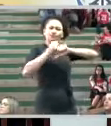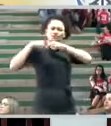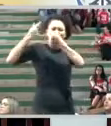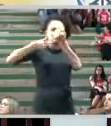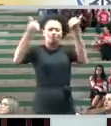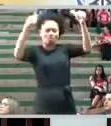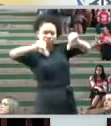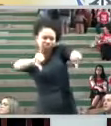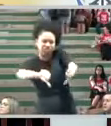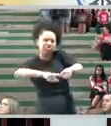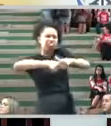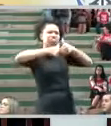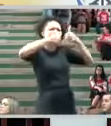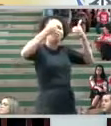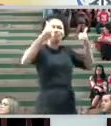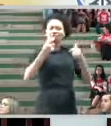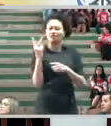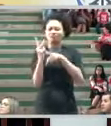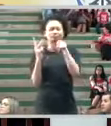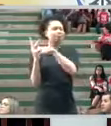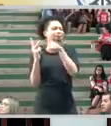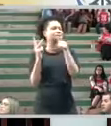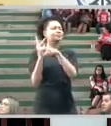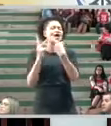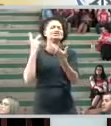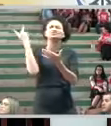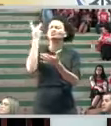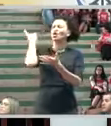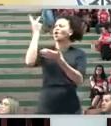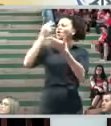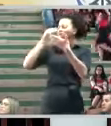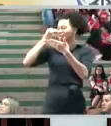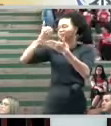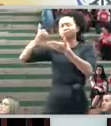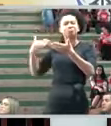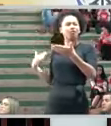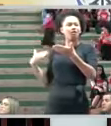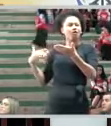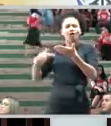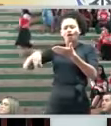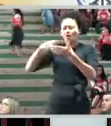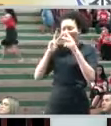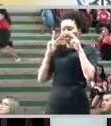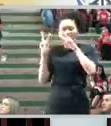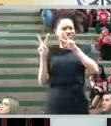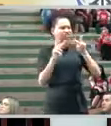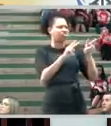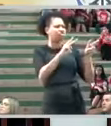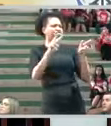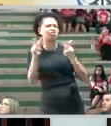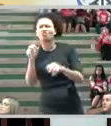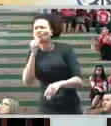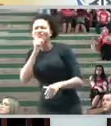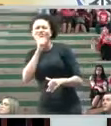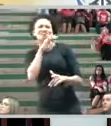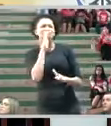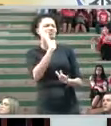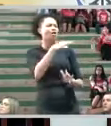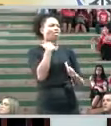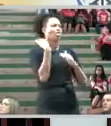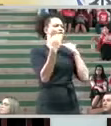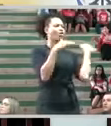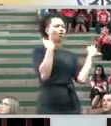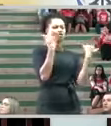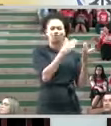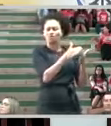decaída. Mas eles não levaram em conta a história. Eles viram que os velhos haviam passado,